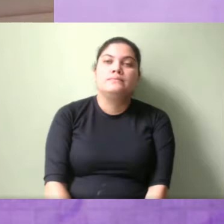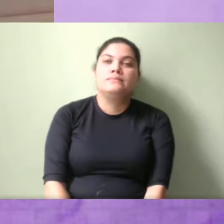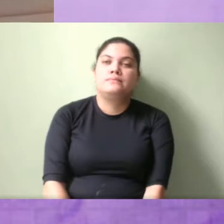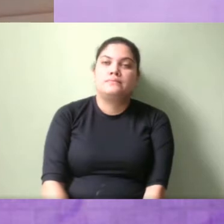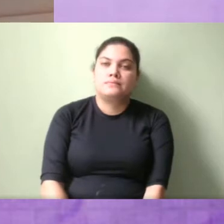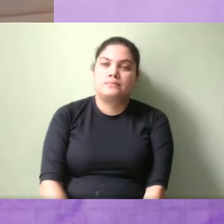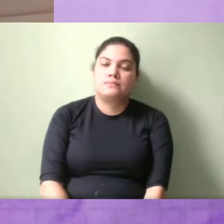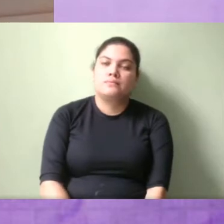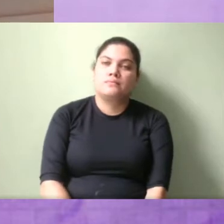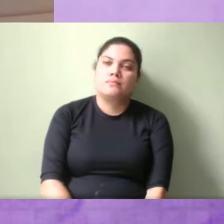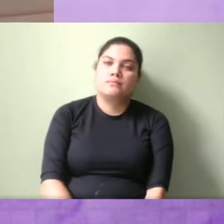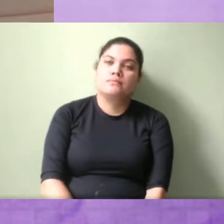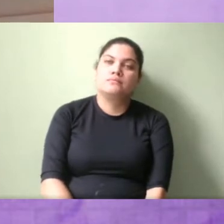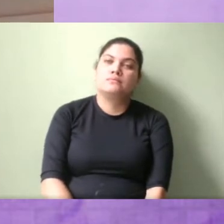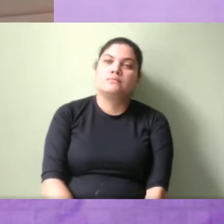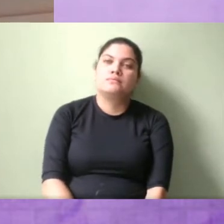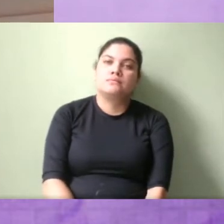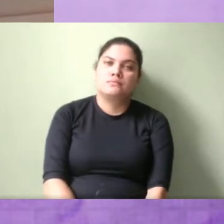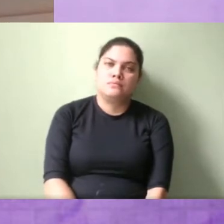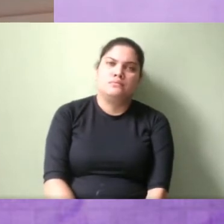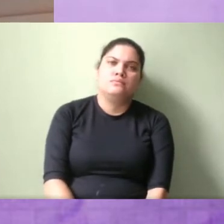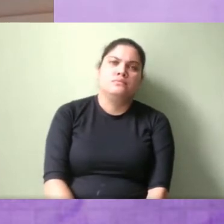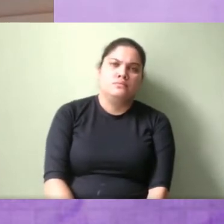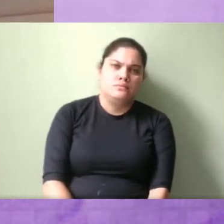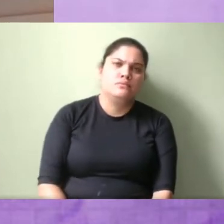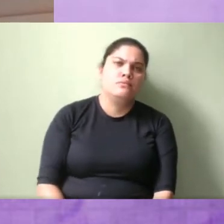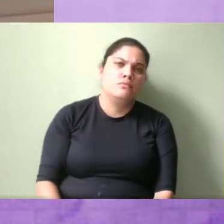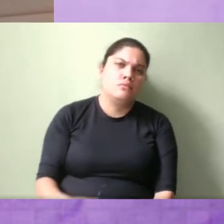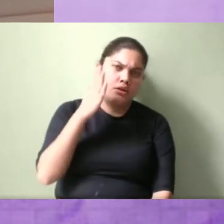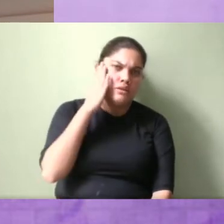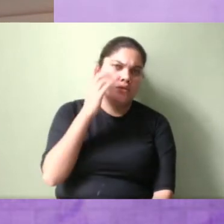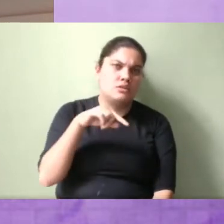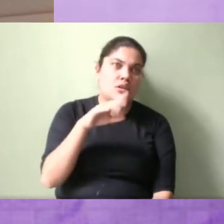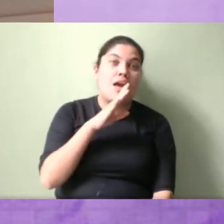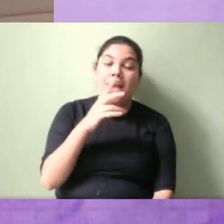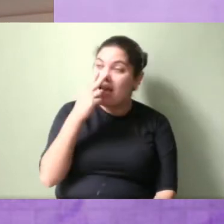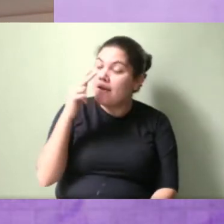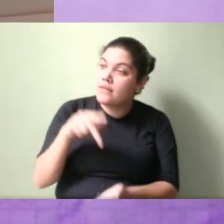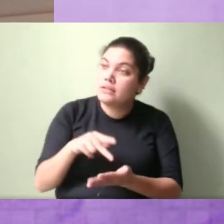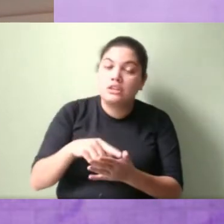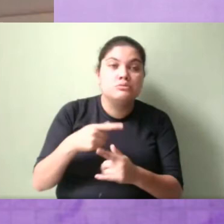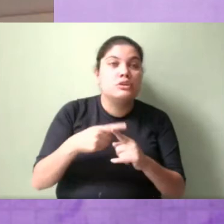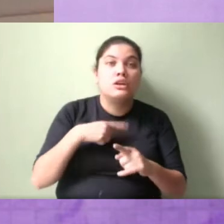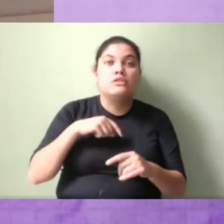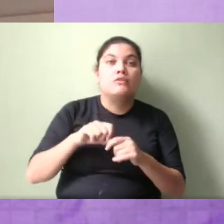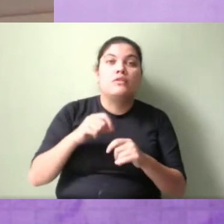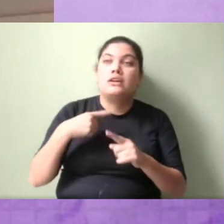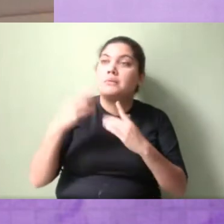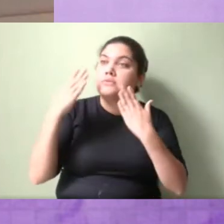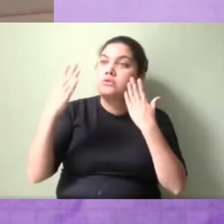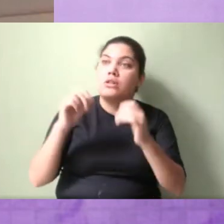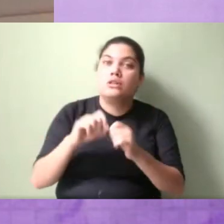dando ferramentas, sabe? Mostrar que a gente apoia e que a gente tá junto